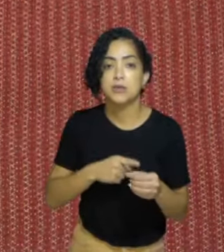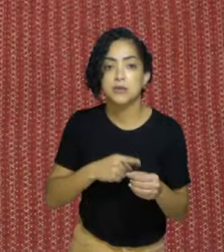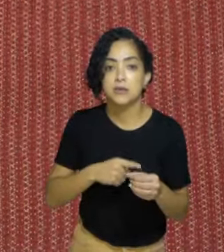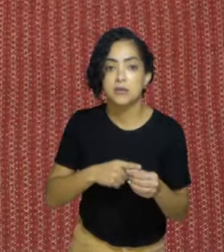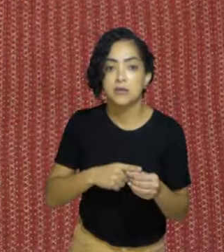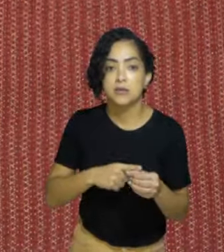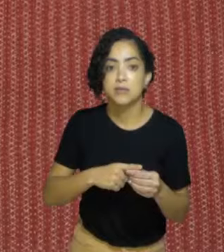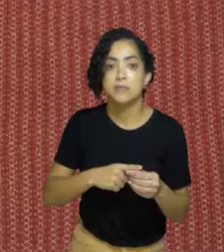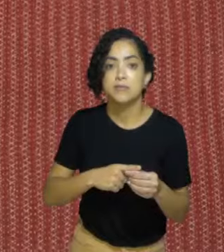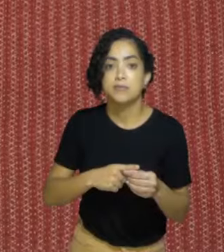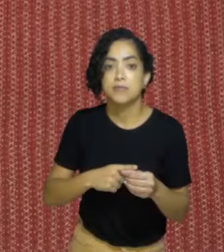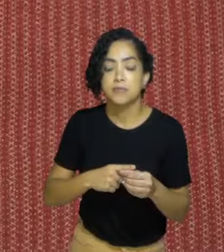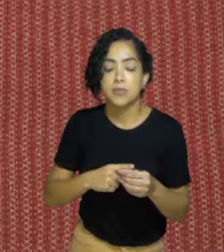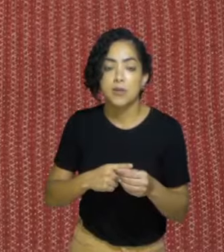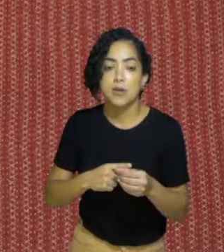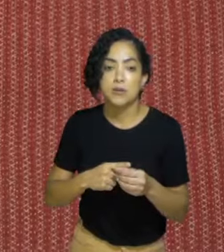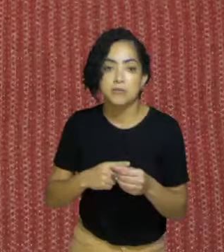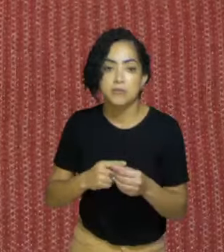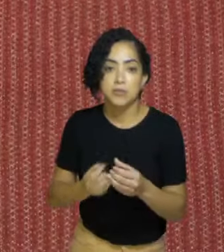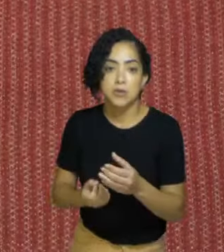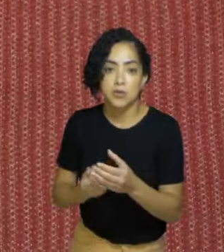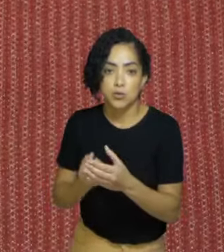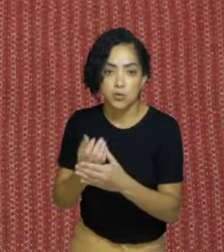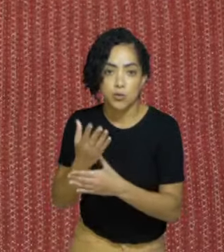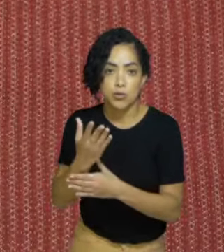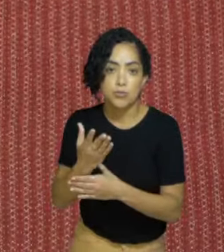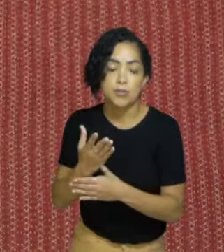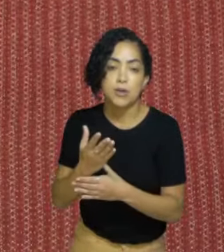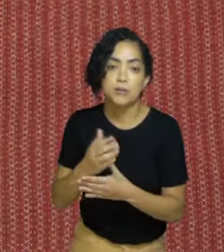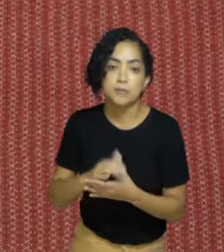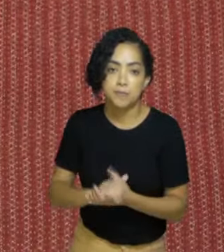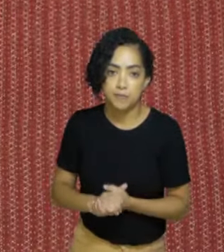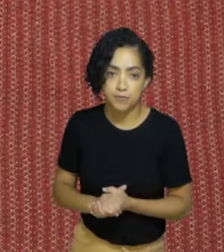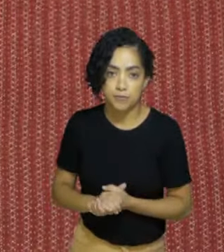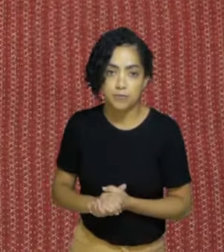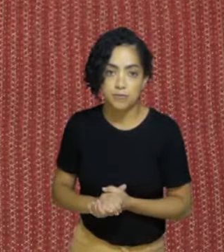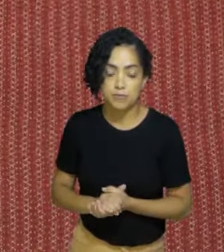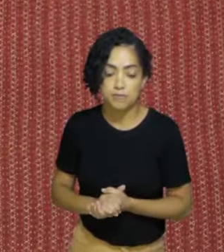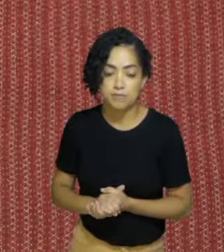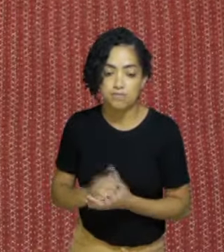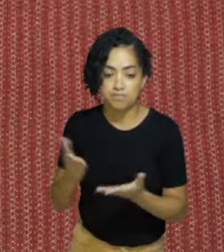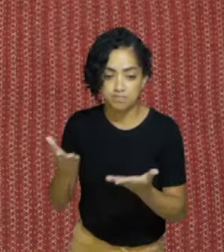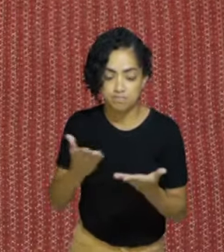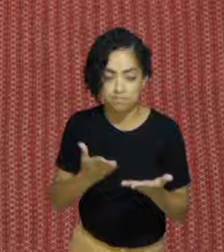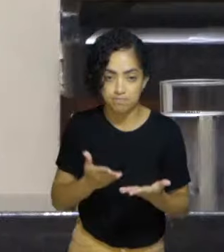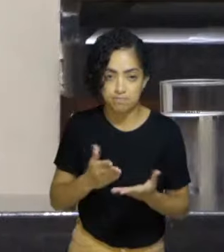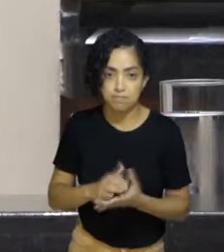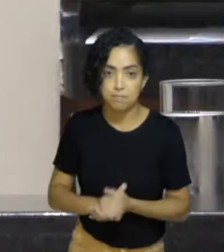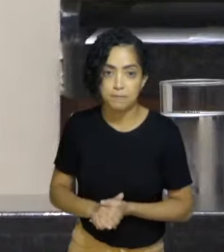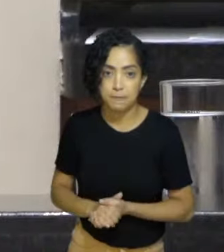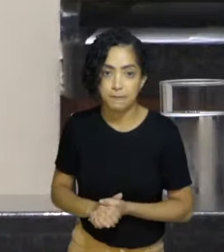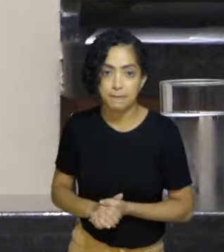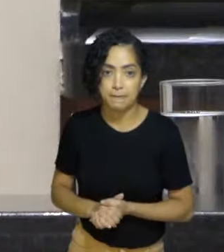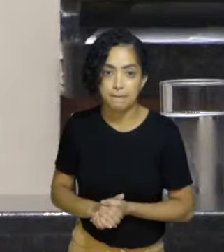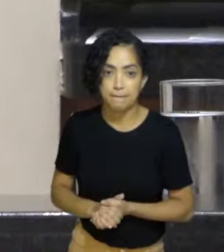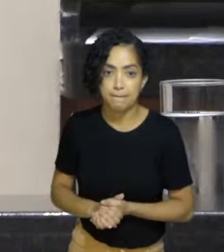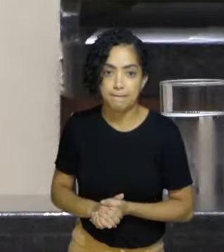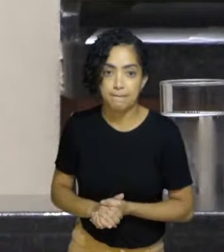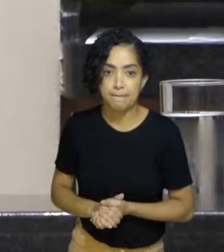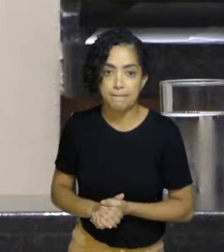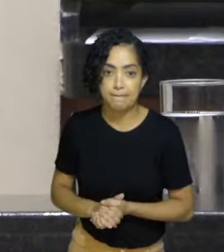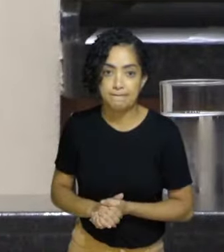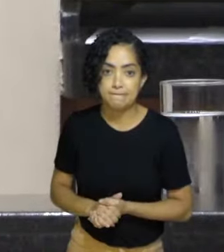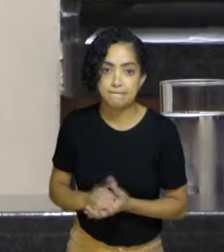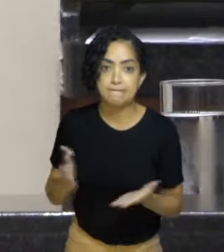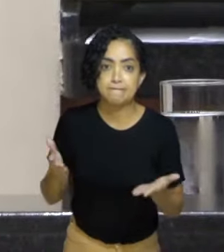o Cucha, que hoje prestigia aqui a nossa Assembleia. Muito obrigado, senhor presidente. Seja bem-vindo, vereador. E